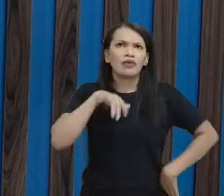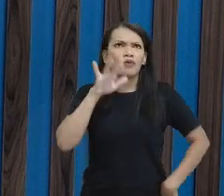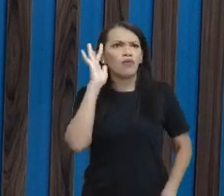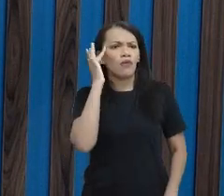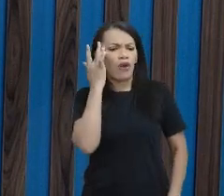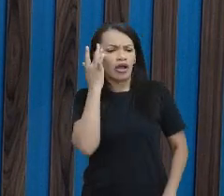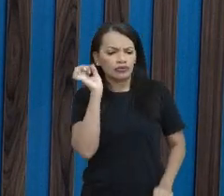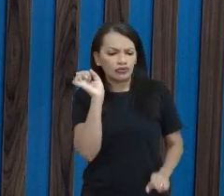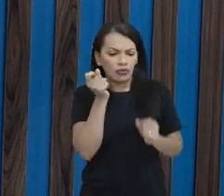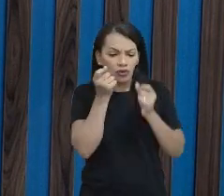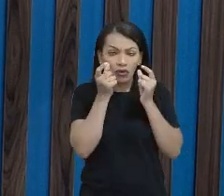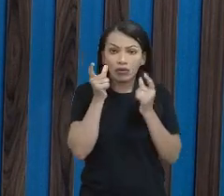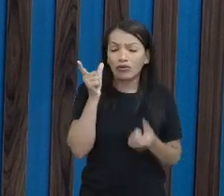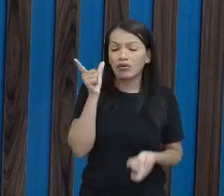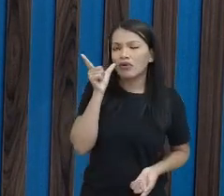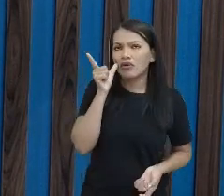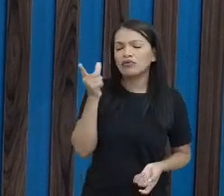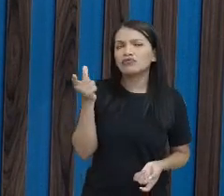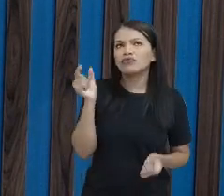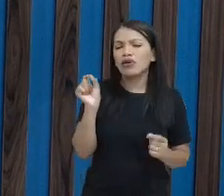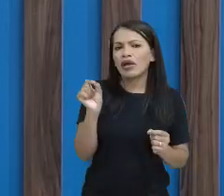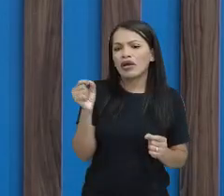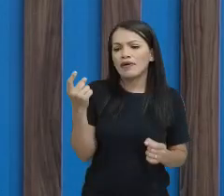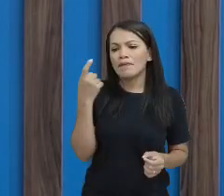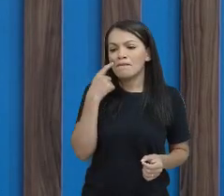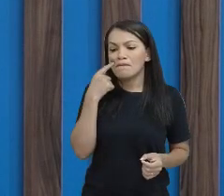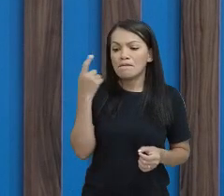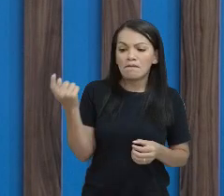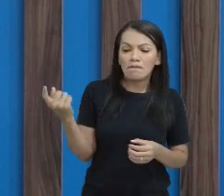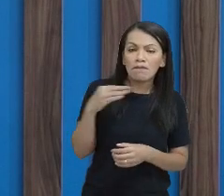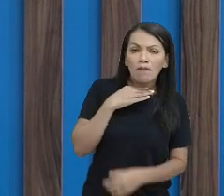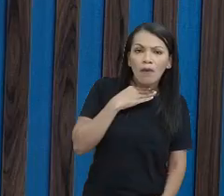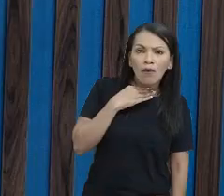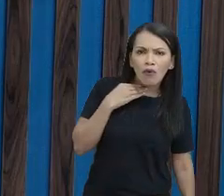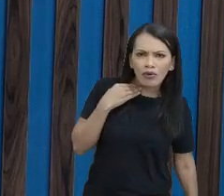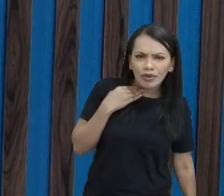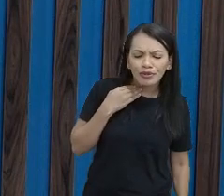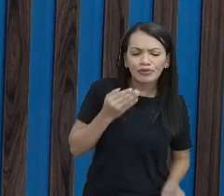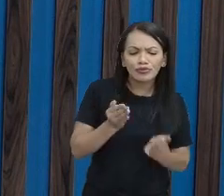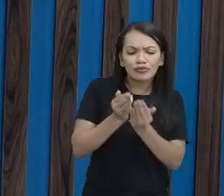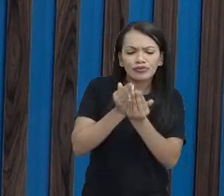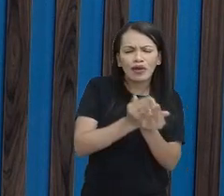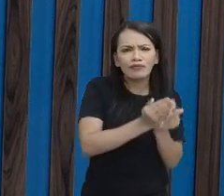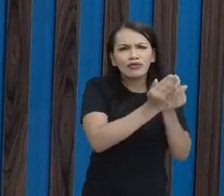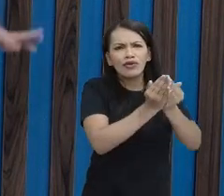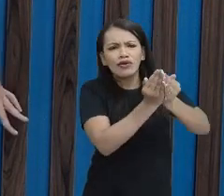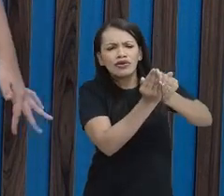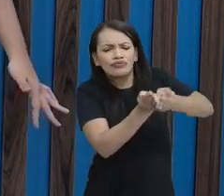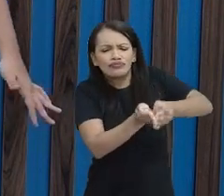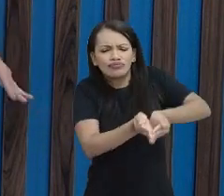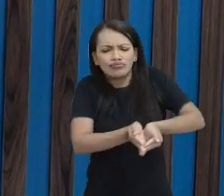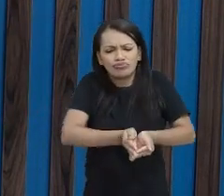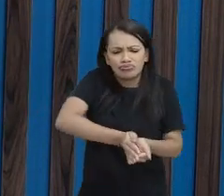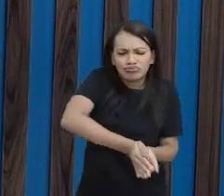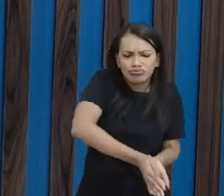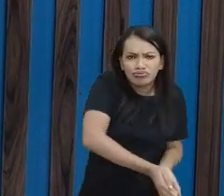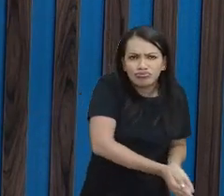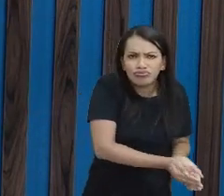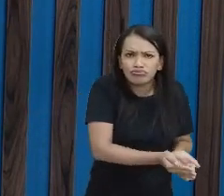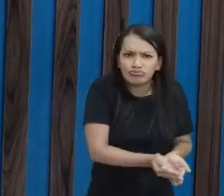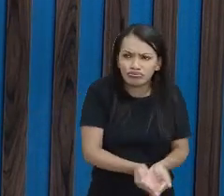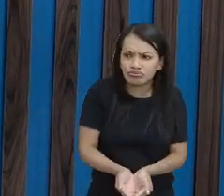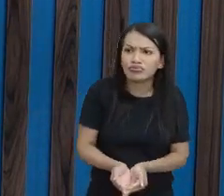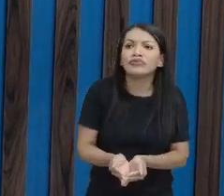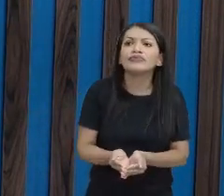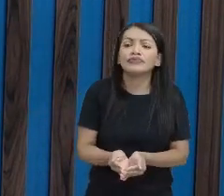curioso isso dele ter falecido, ele ter morrido no naufrágio olhando a costa brasileira, porque, né, era onde ele era mais feliz,